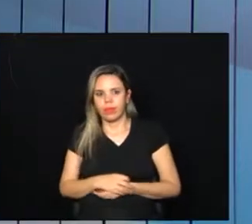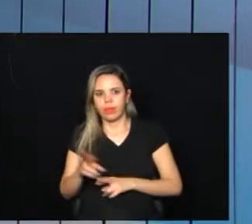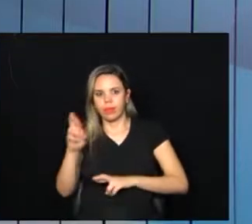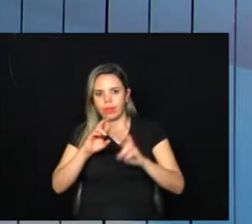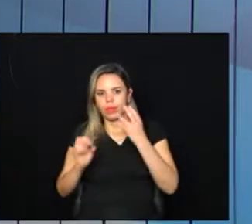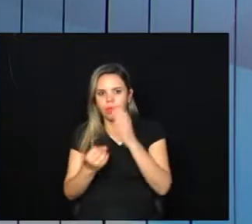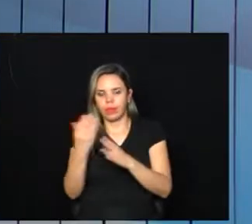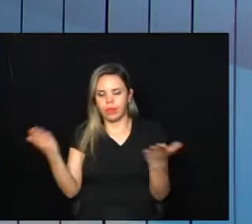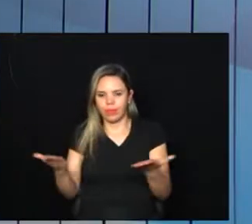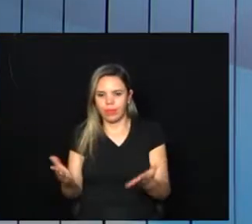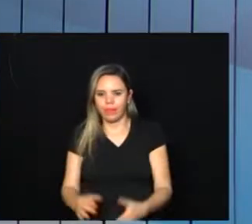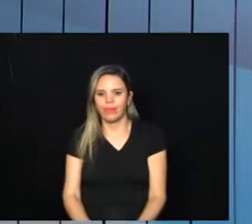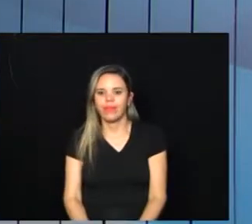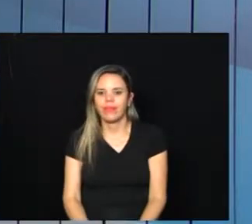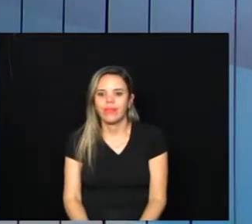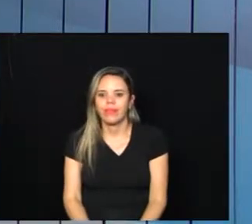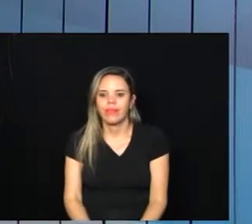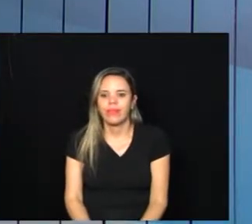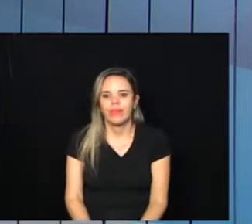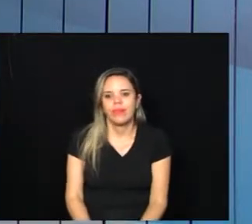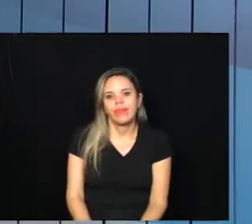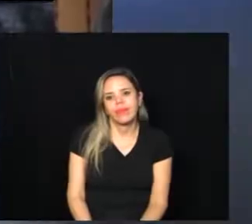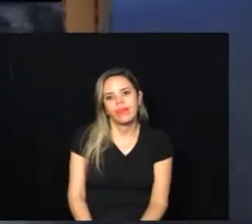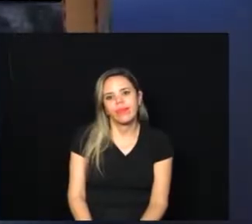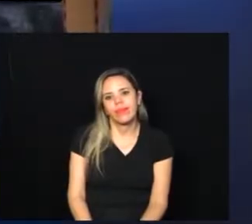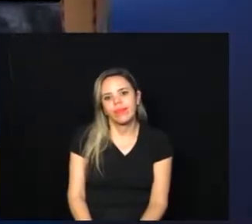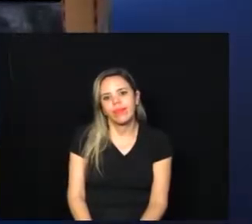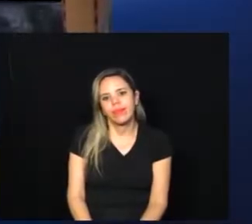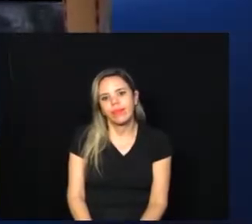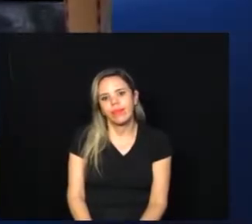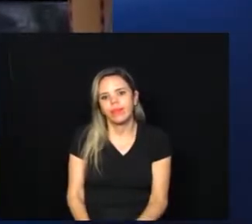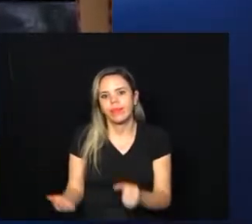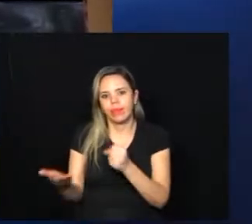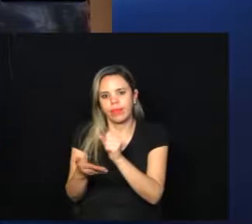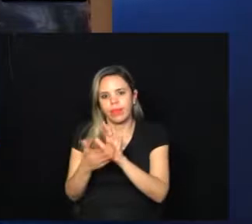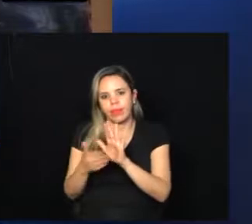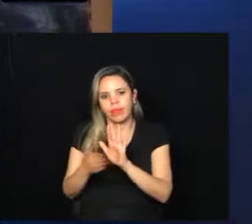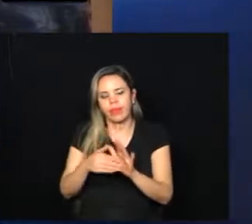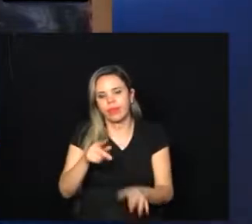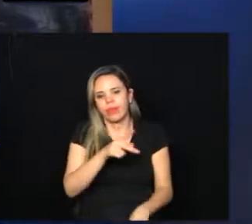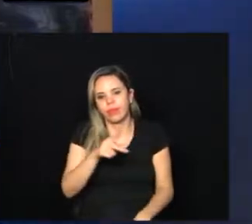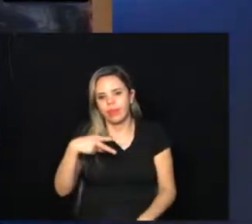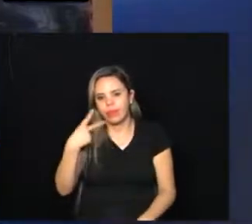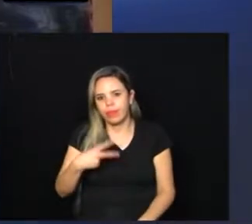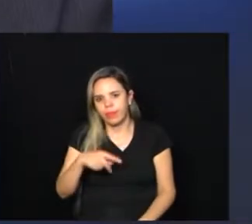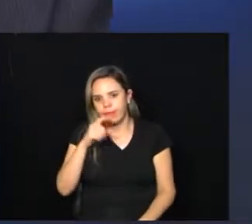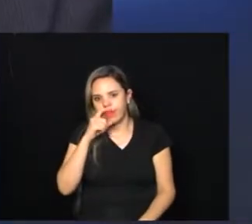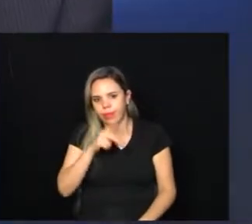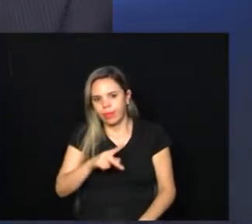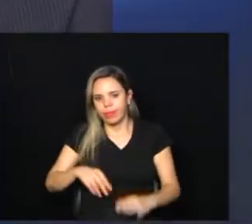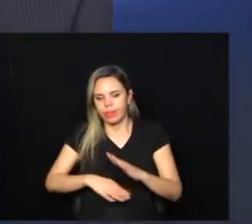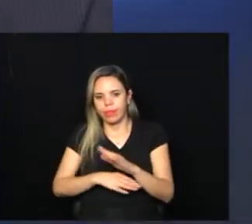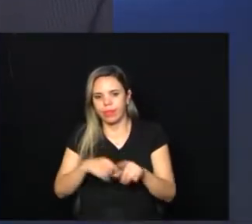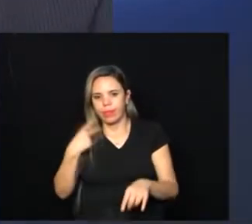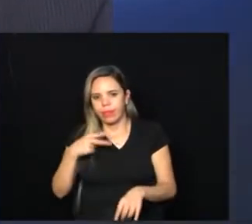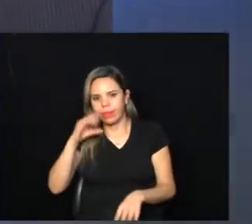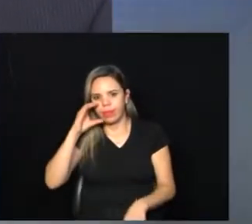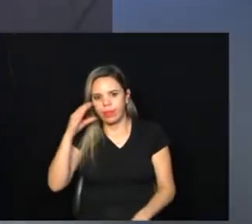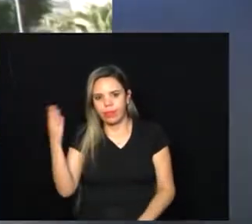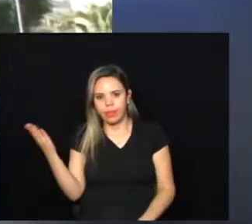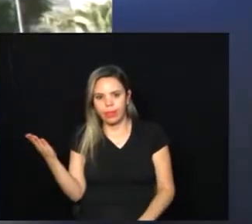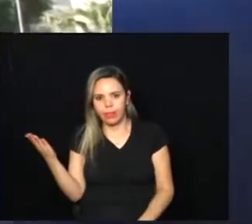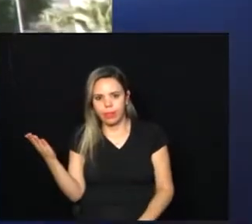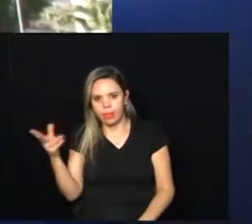Confira agora os destaques de hoje. Com base na proposta do presidente da Câmara, Zé Carlos, e do vereador Luiz